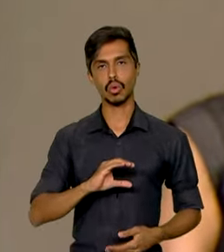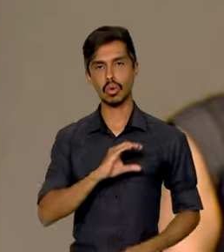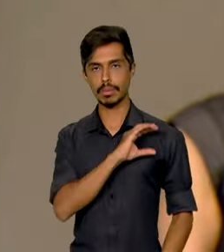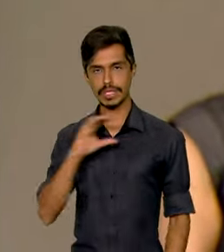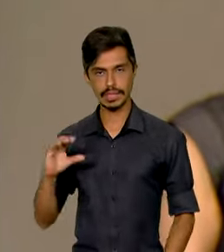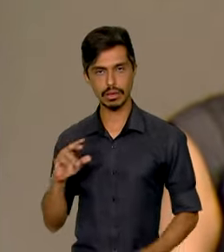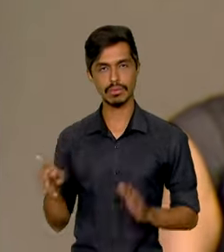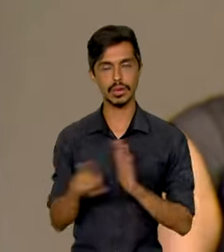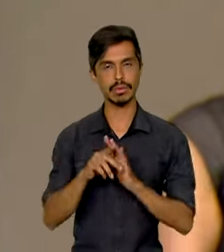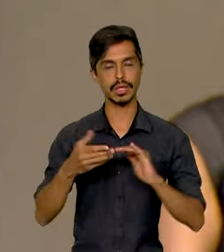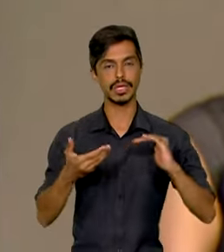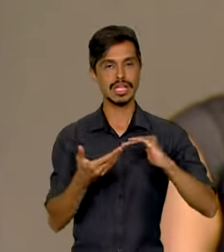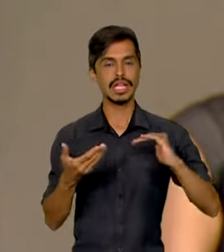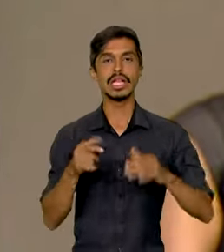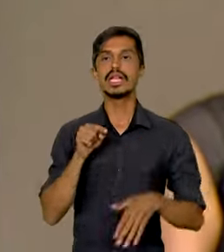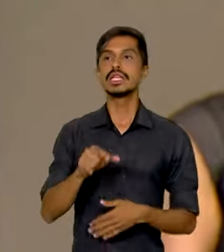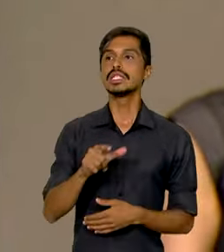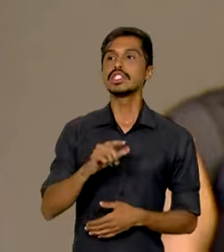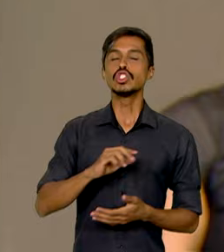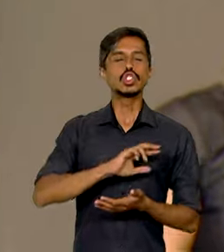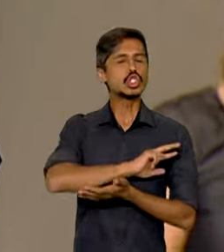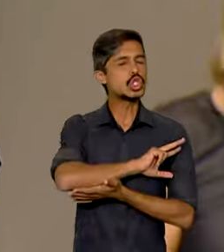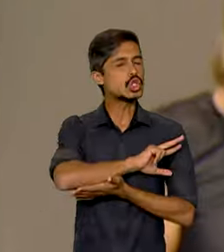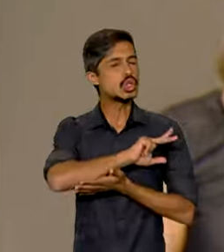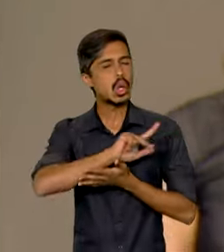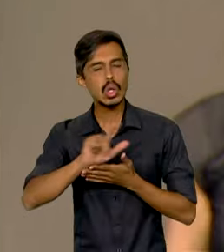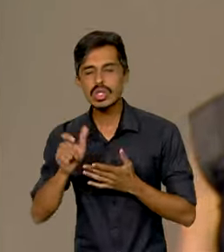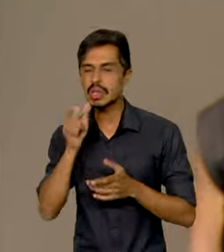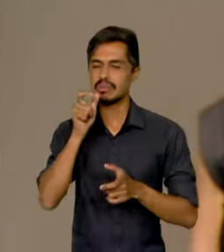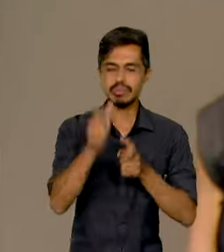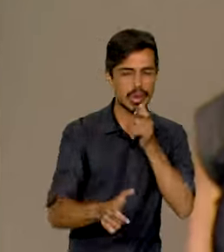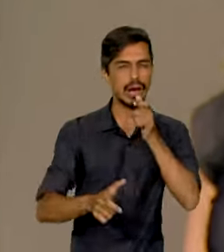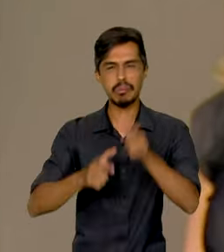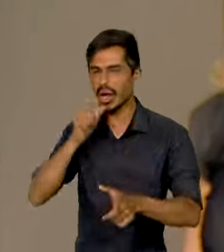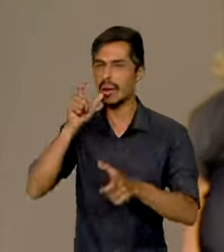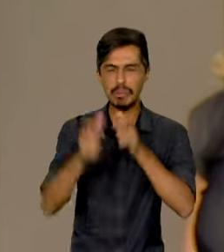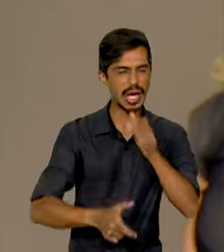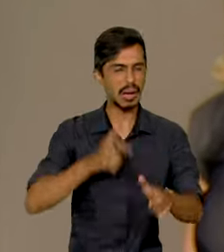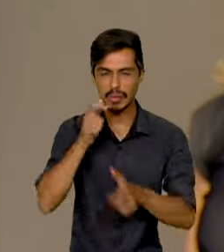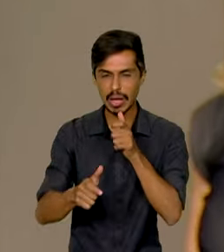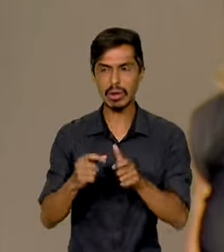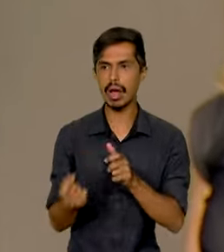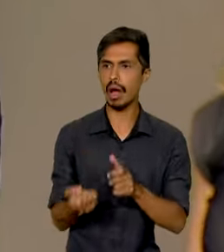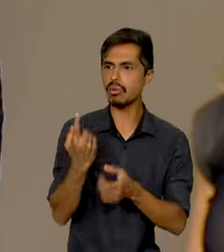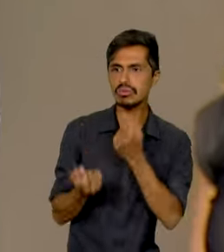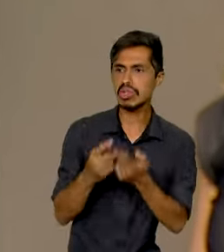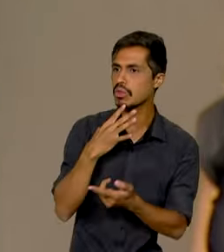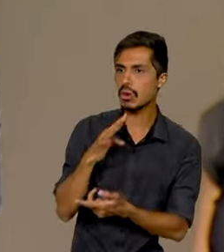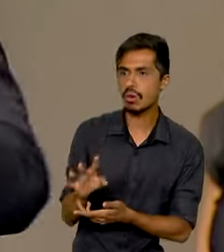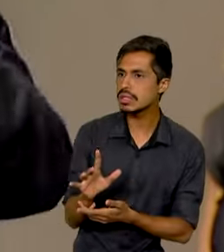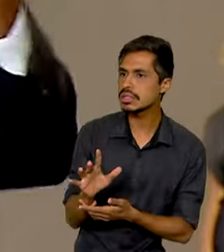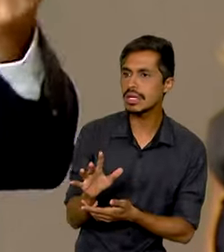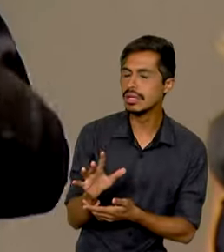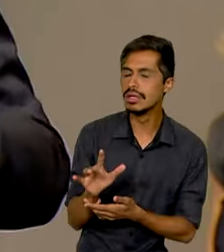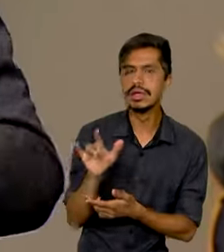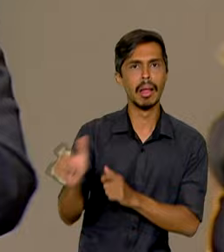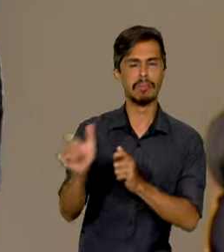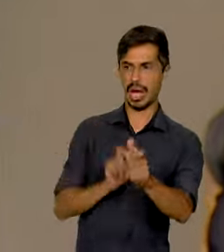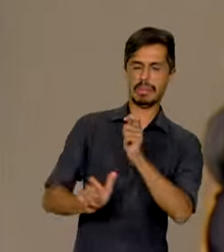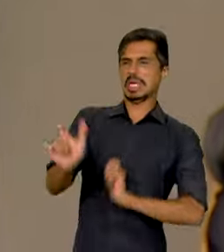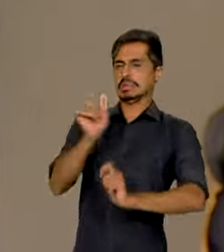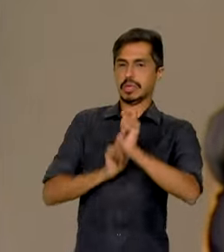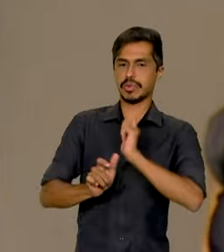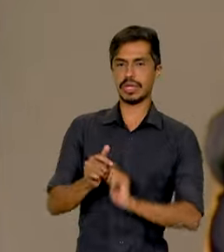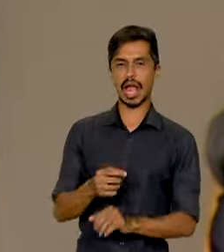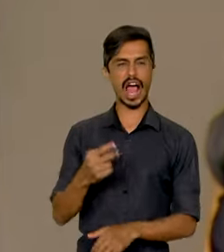xingaram de todos os xingamentos que existem no mundo, todos, alguns que eu nem conhecia. E aí a minha assessoria veio,